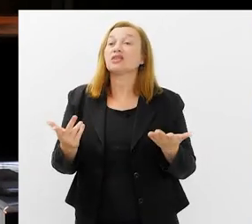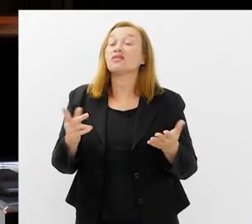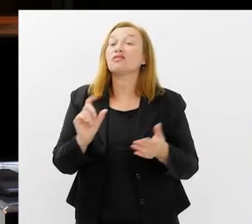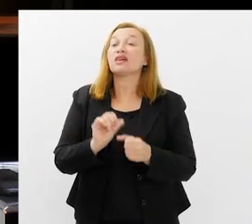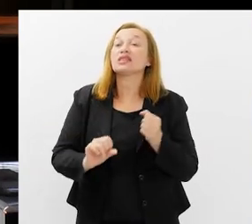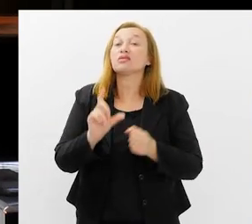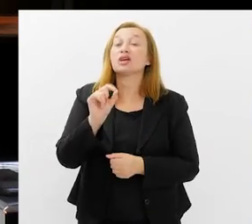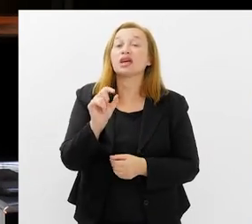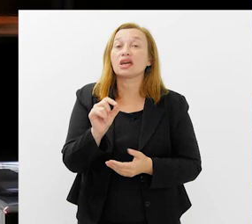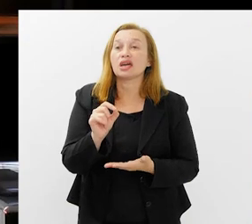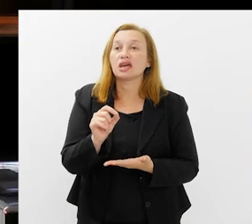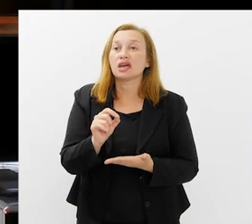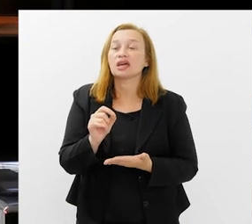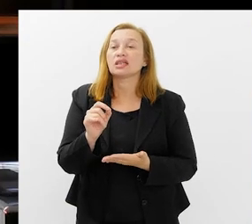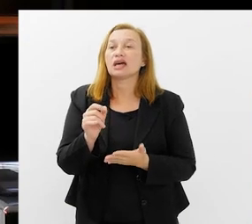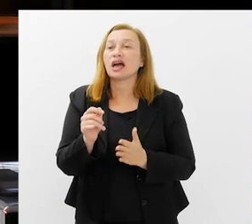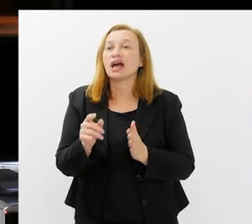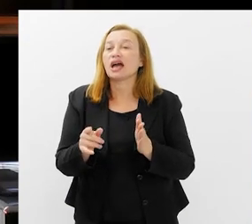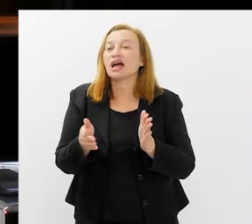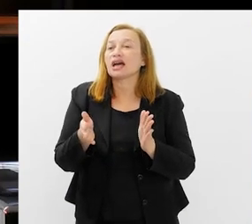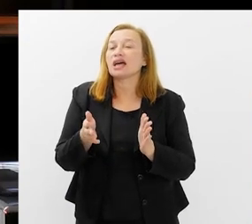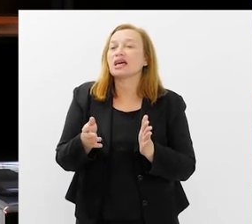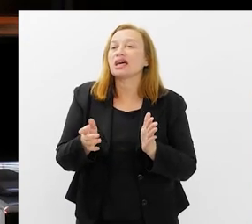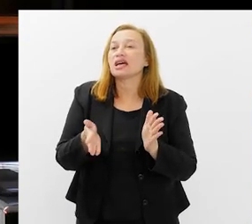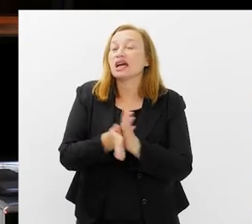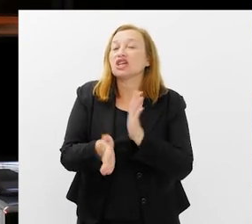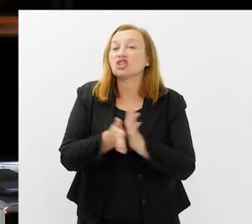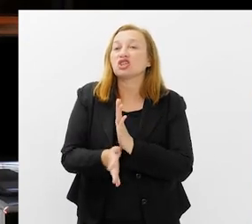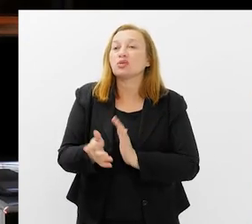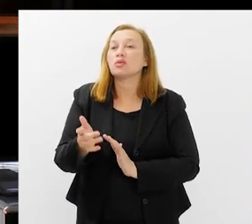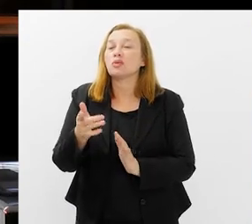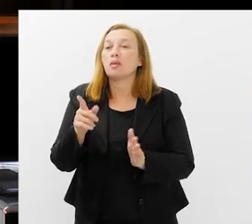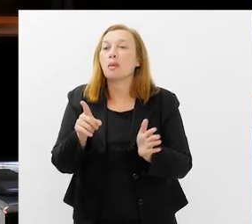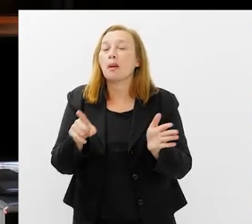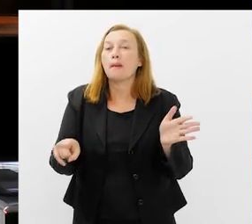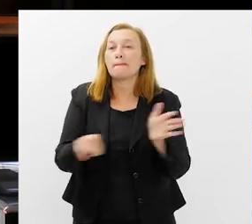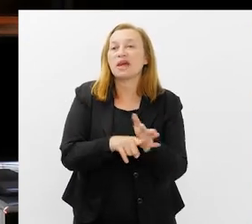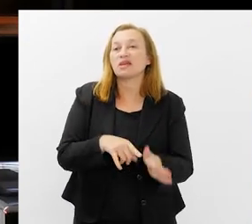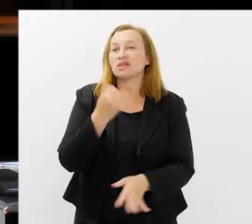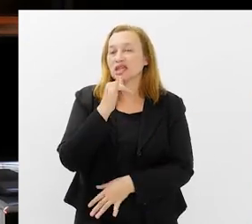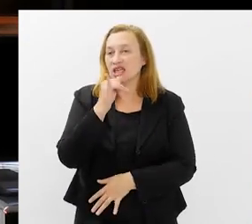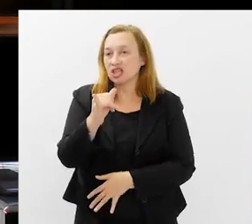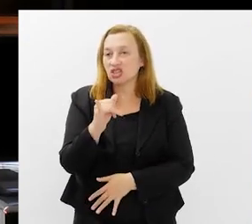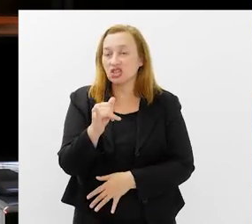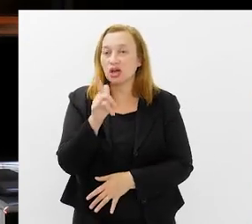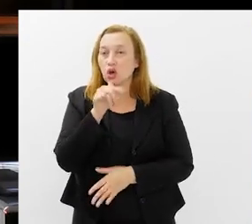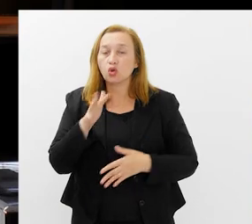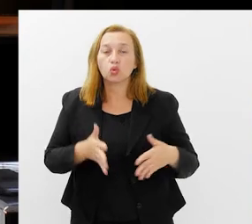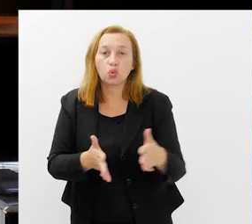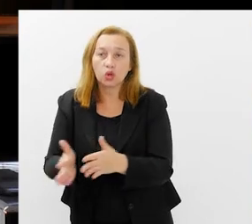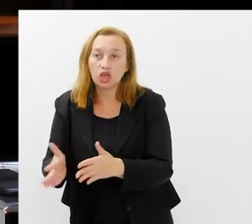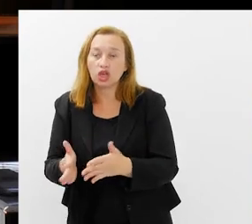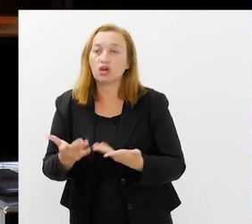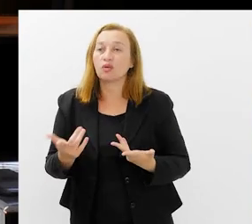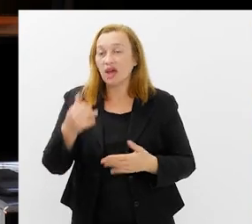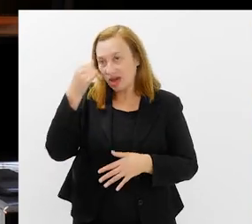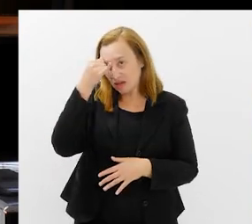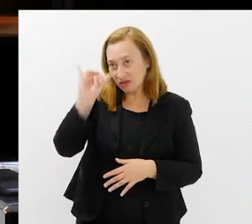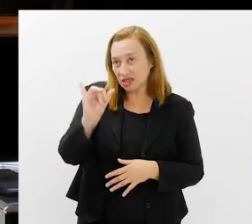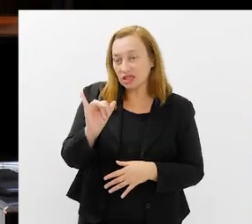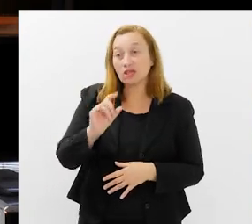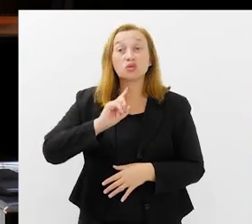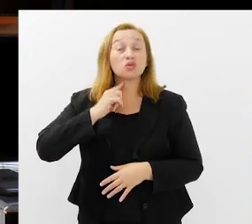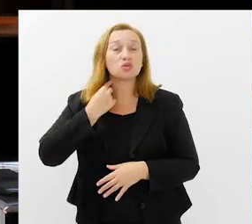menos energia para produzir alumínio, a gente está evitando o descarte desse produto nos rios, no solo, a gente